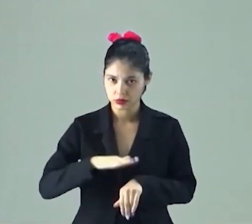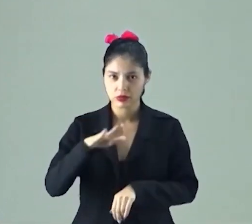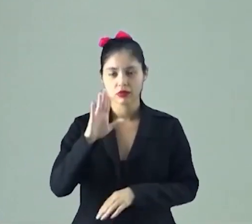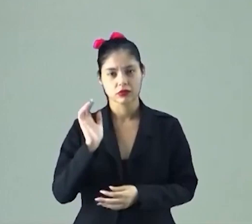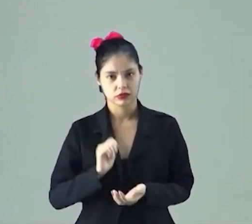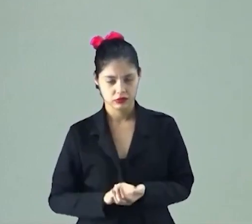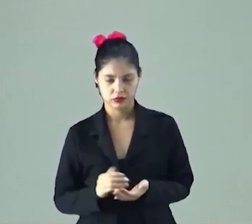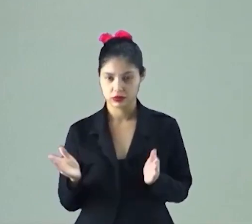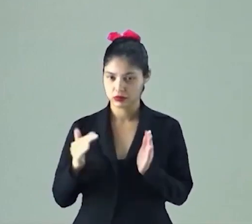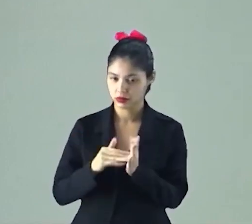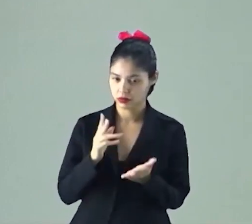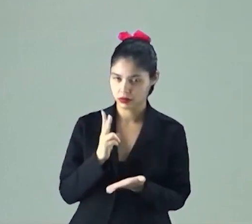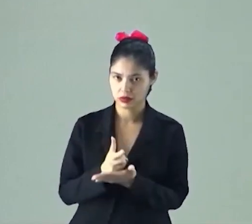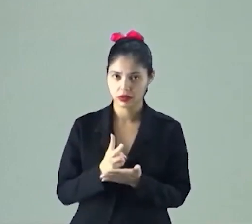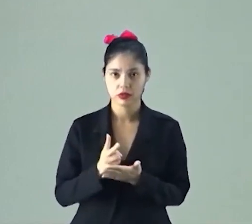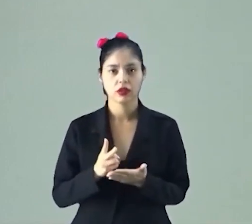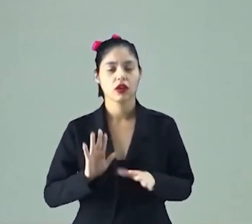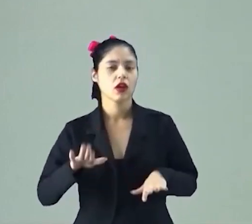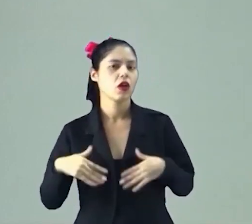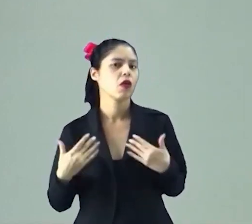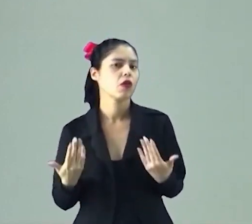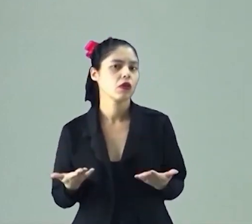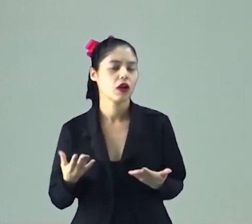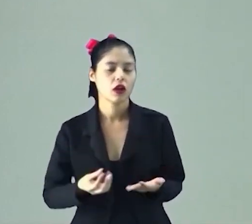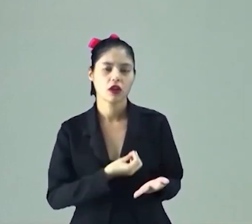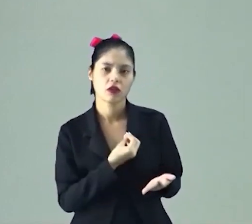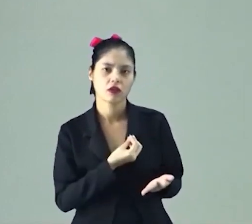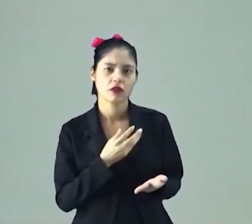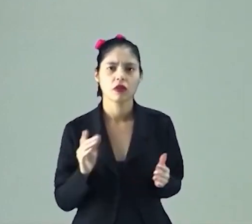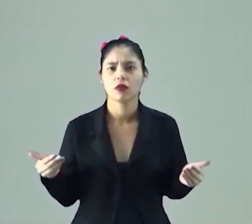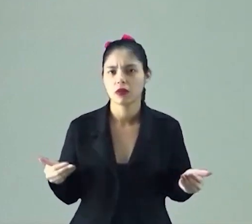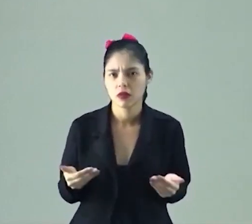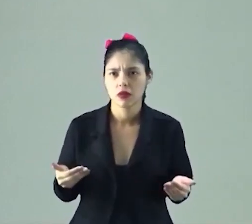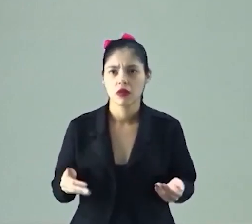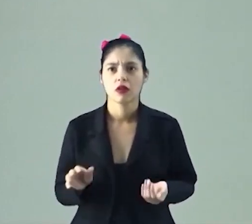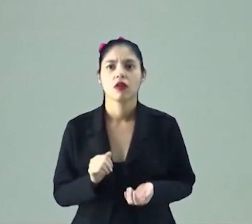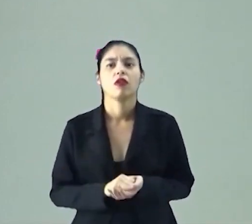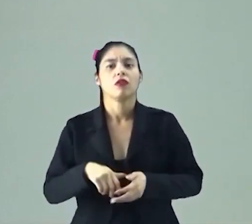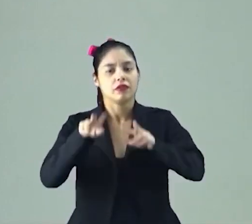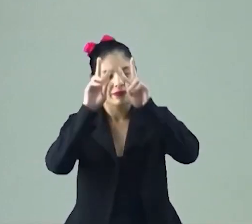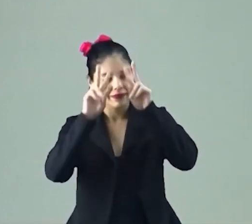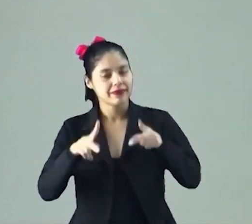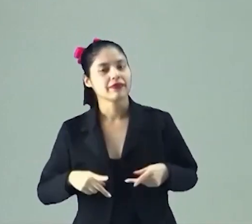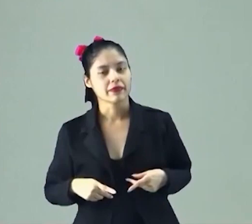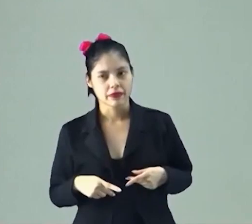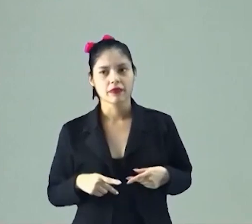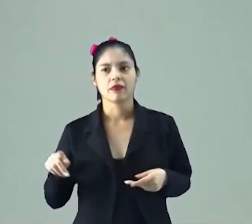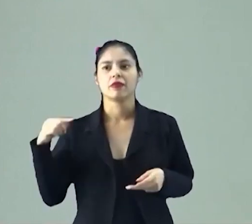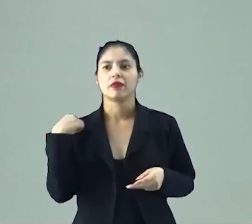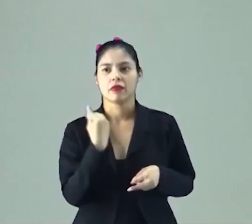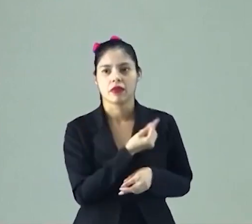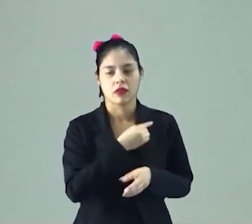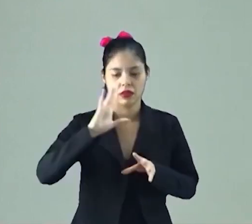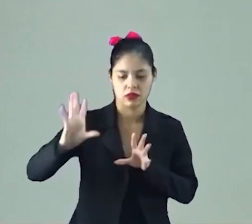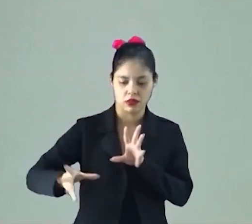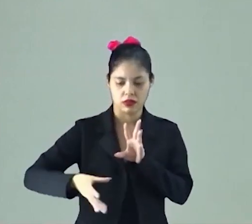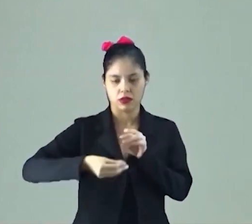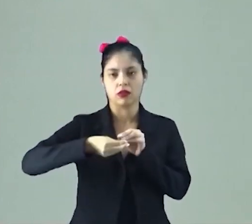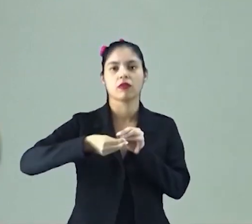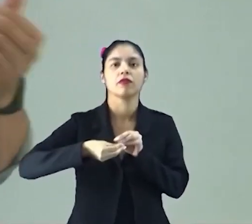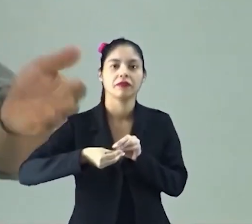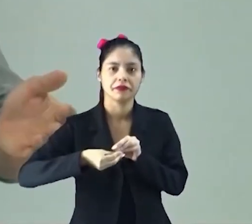primitivo até o mais moderno, qual organismo vivo você acha que é o mais moderno? Então, seres humanos, né? Então, a gente é muito complexo